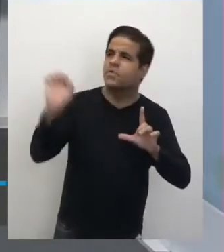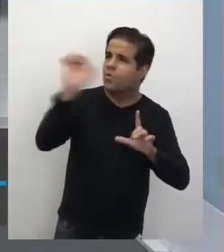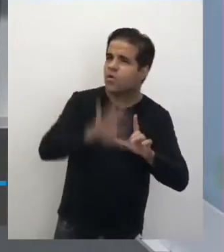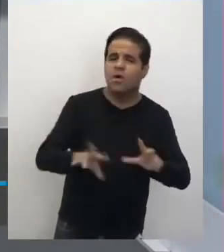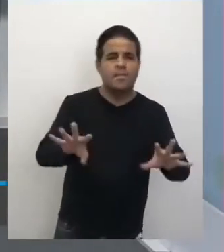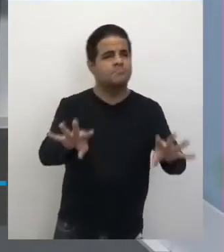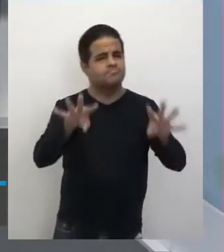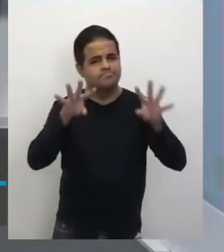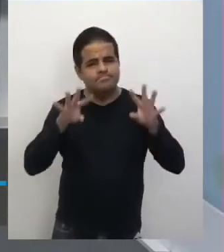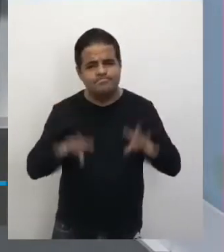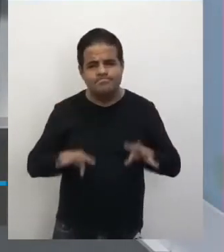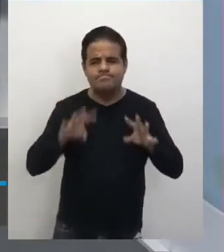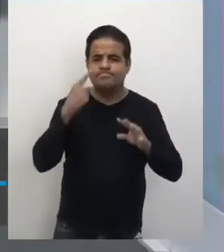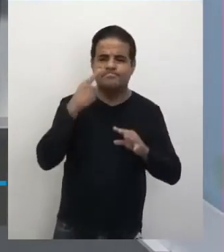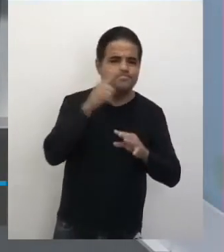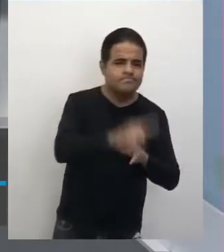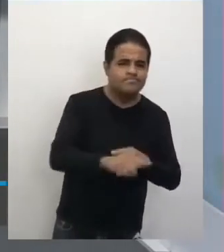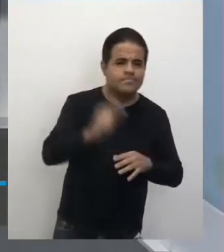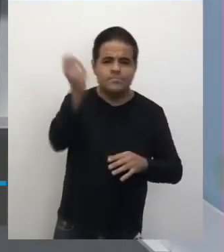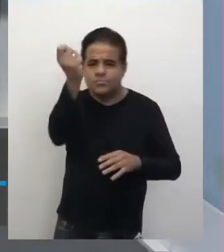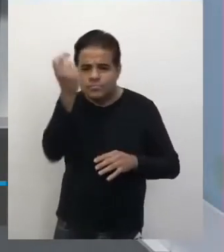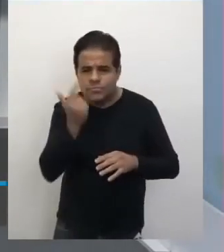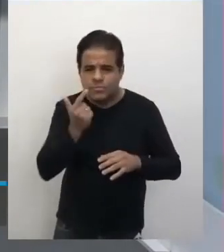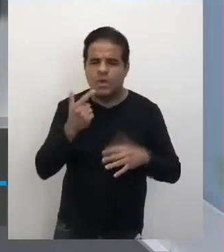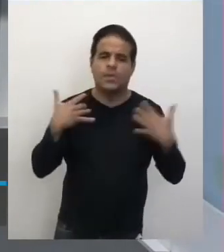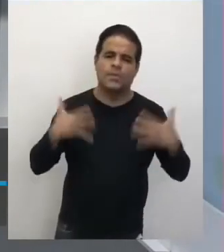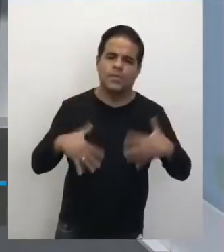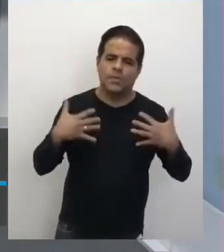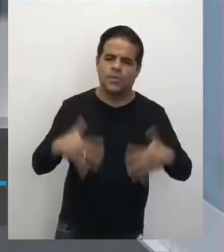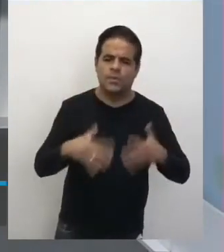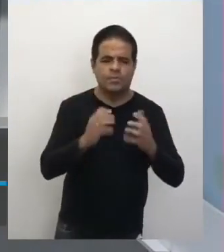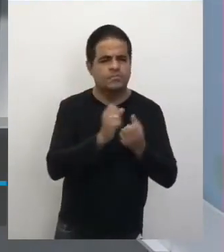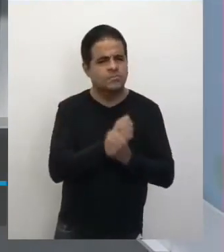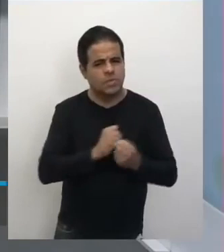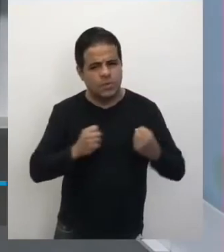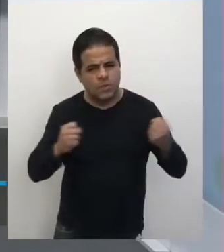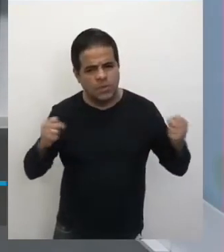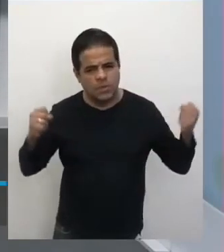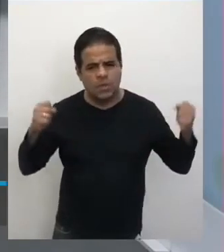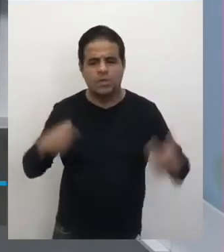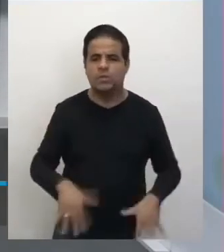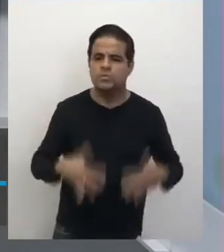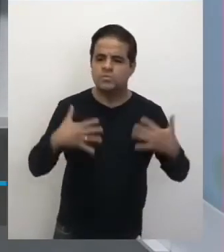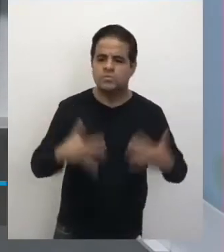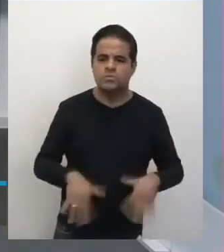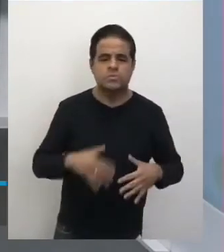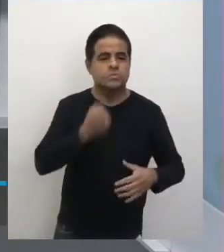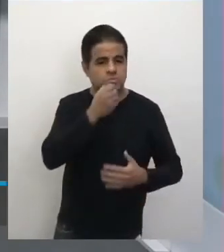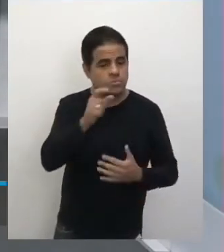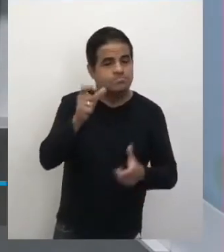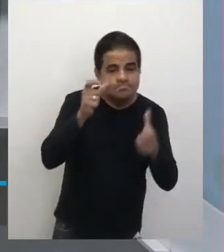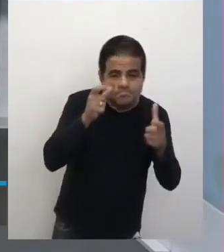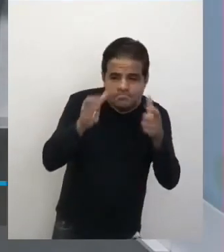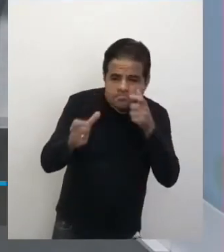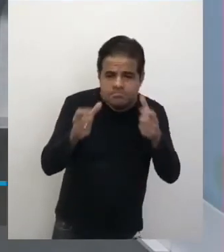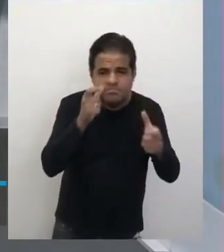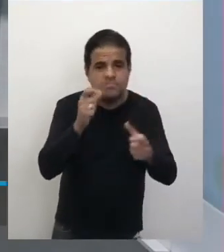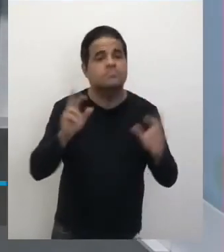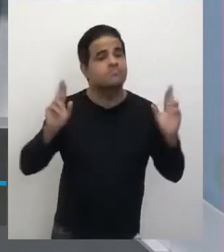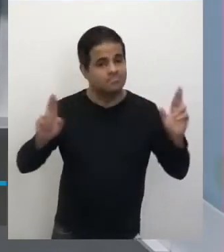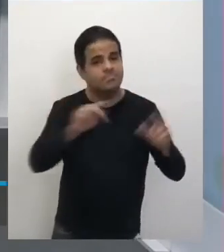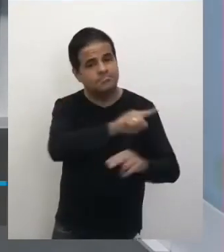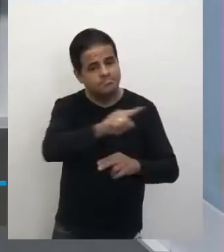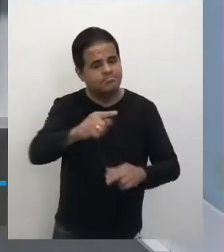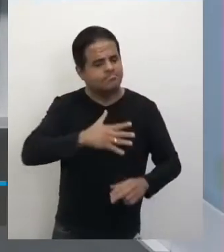a diferença de eólica de solar para o Brasil, é enorme, né? Que legal, Russo. Olha aí, boas observações. Estudantes, espero que vocês tenham gostado aí